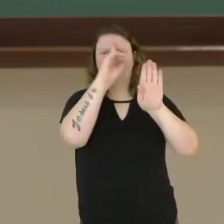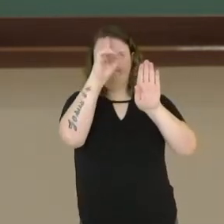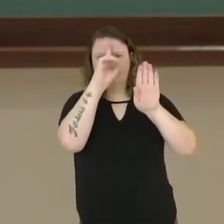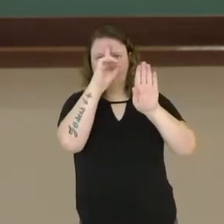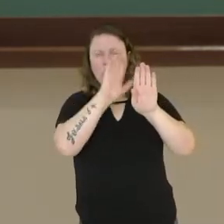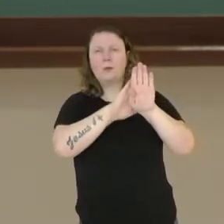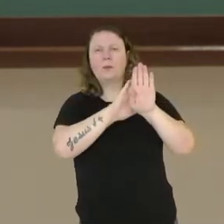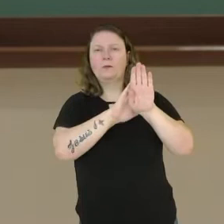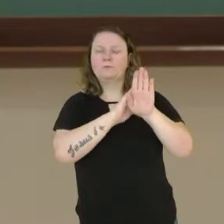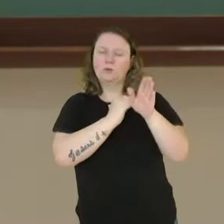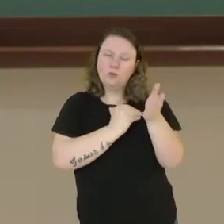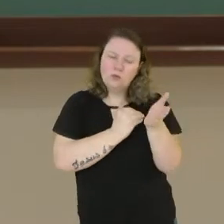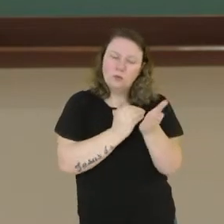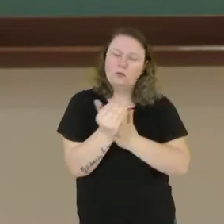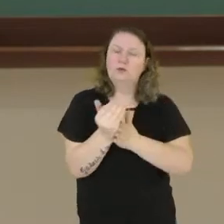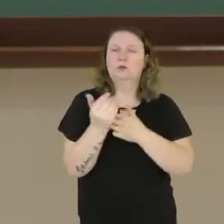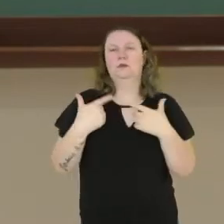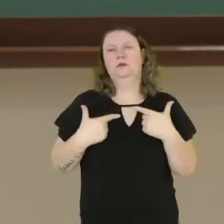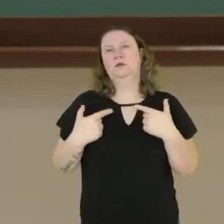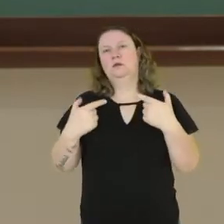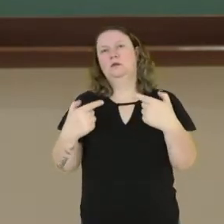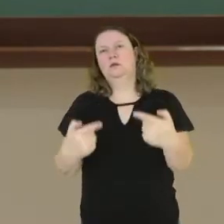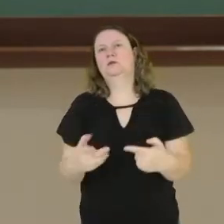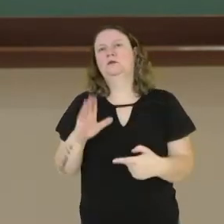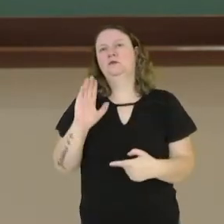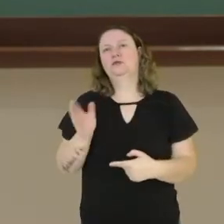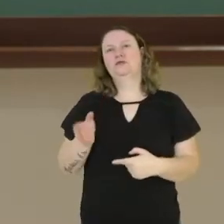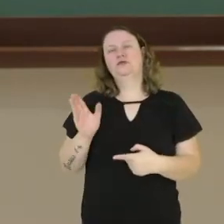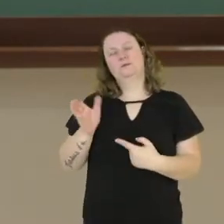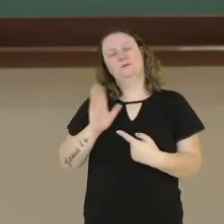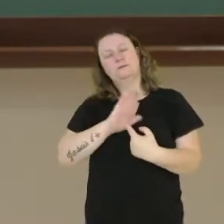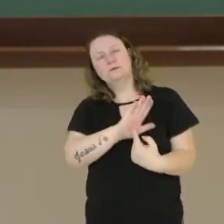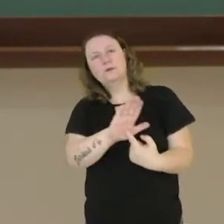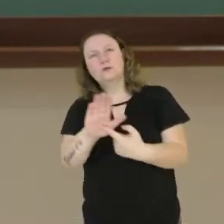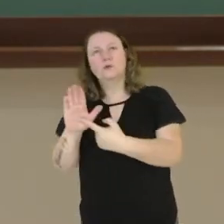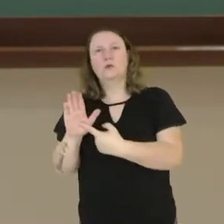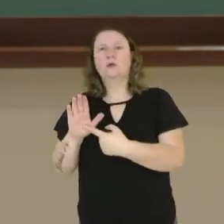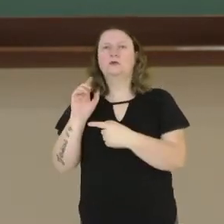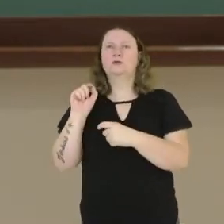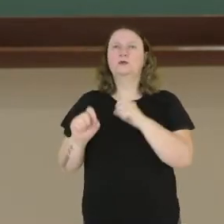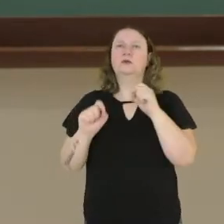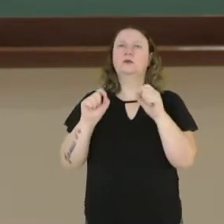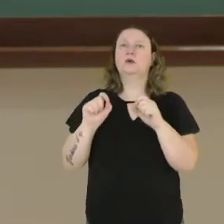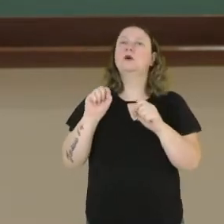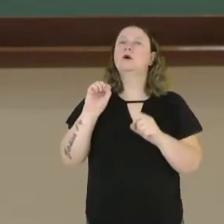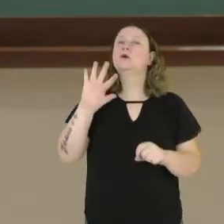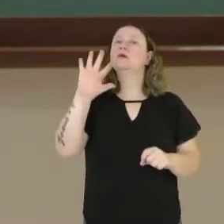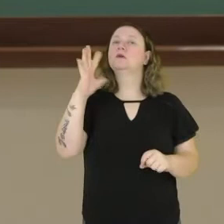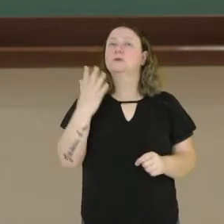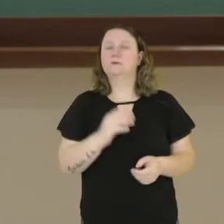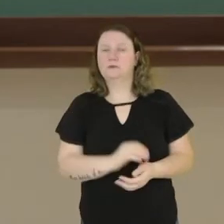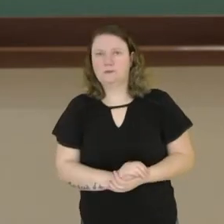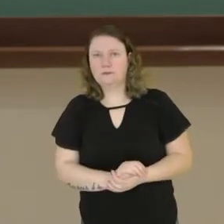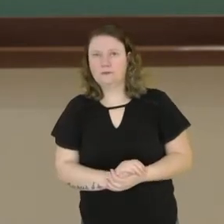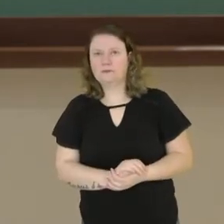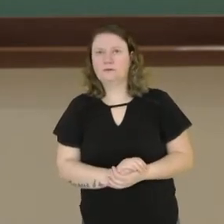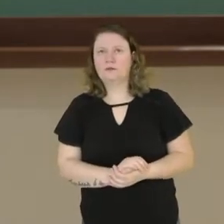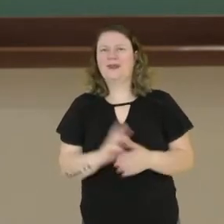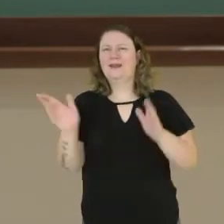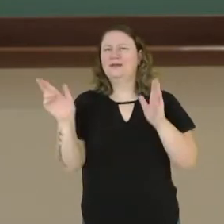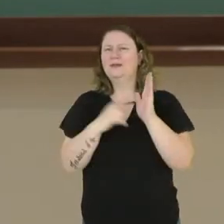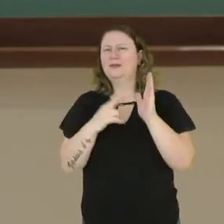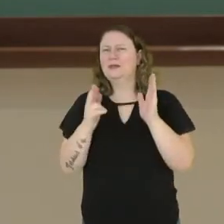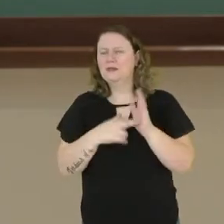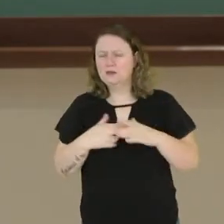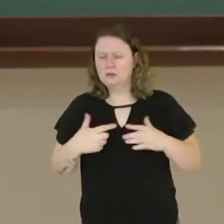o início de uma guerra, ela já reflete o que vai vir a ocorrer. Os saldos de uma guerra sempre